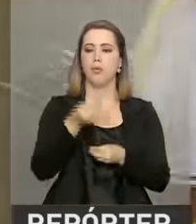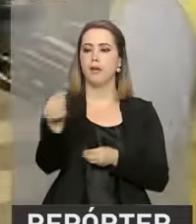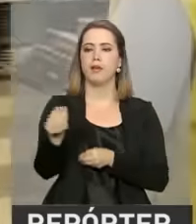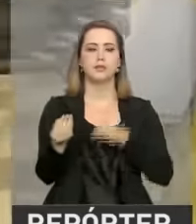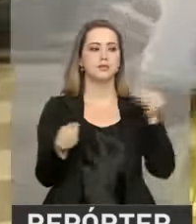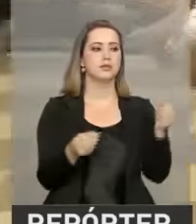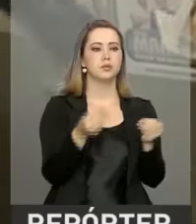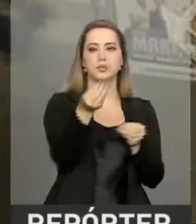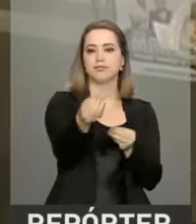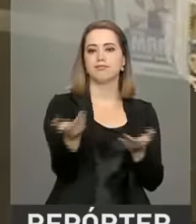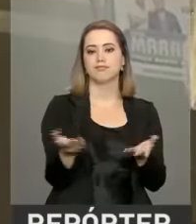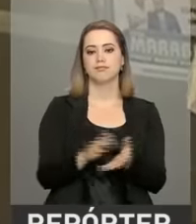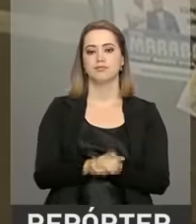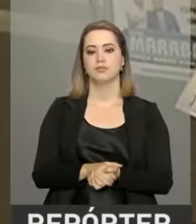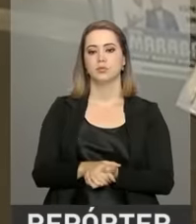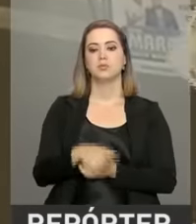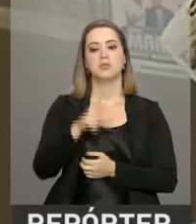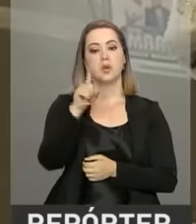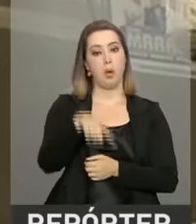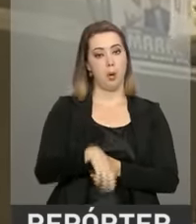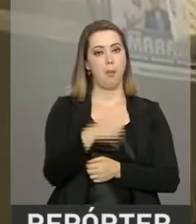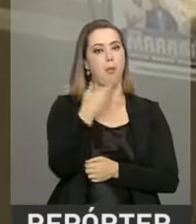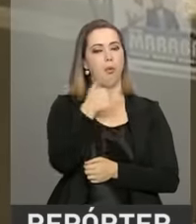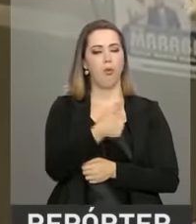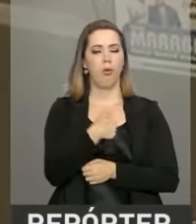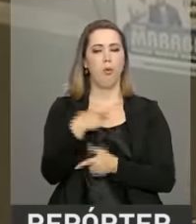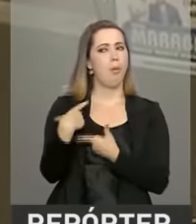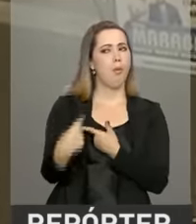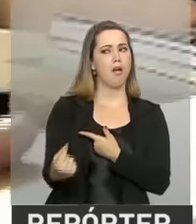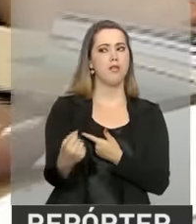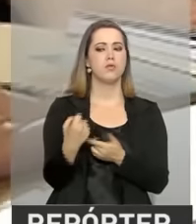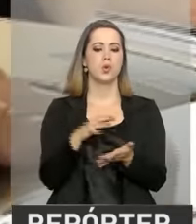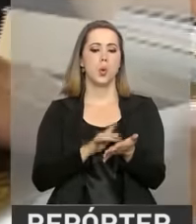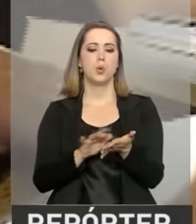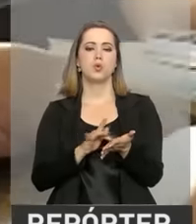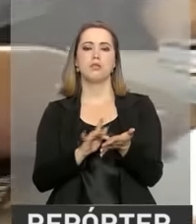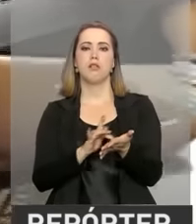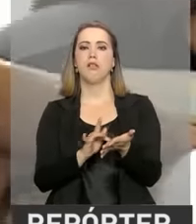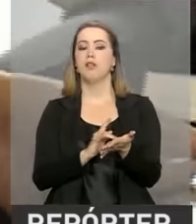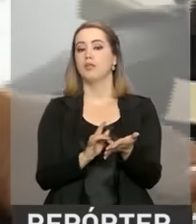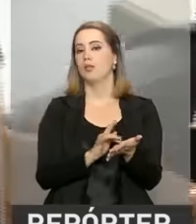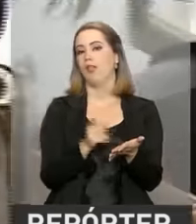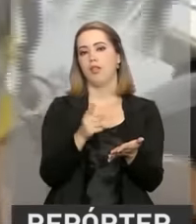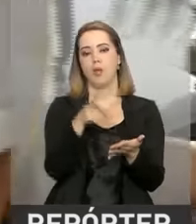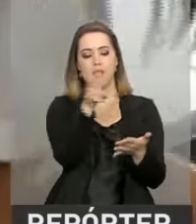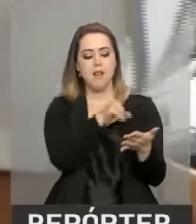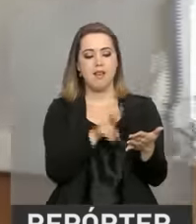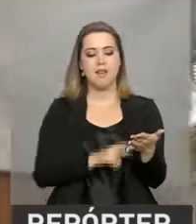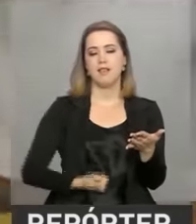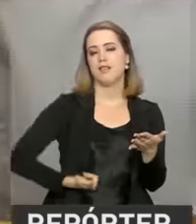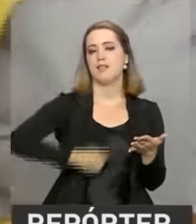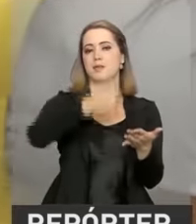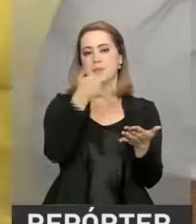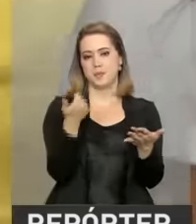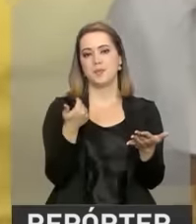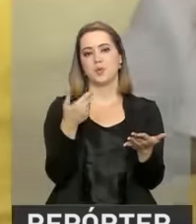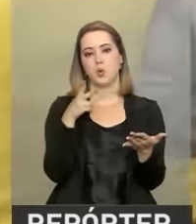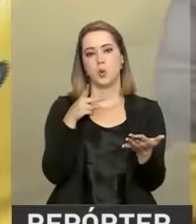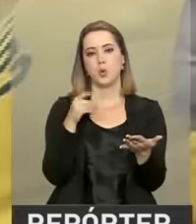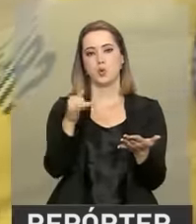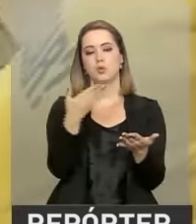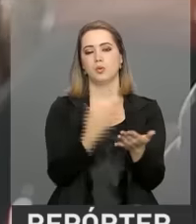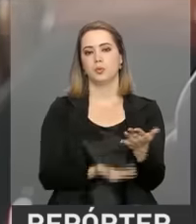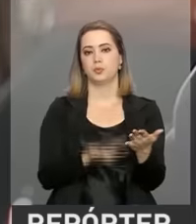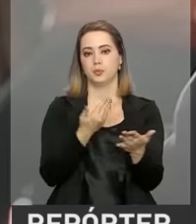espalhando pelo saguão. É uma opção para fugir um pouquinho do celular e aproveitar melhor as horas do dia que iam ser